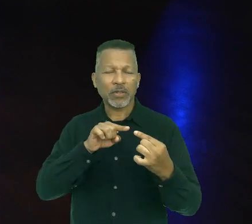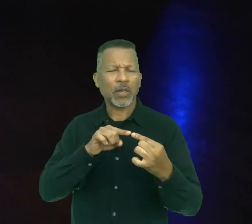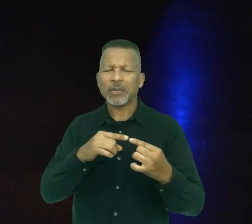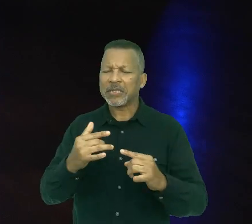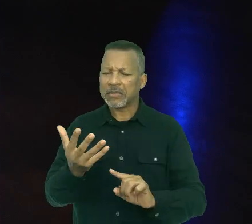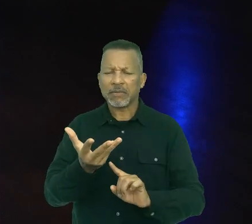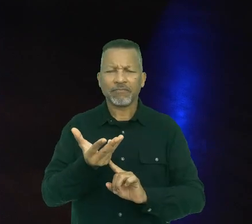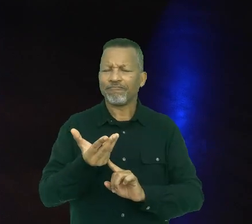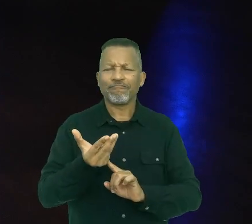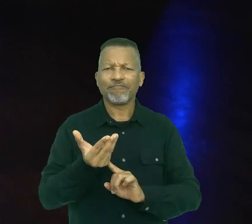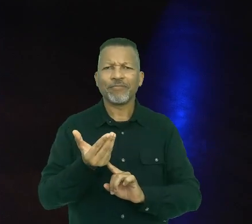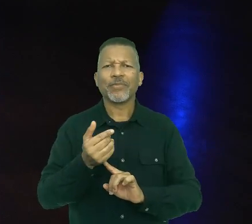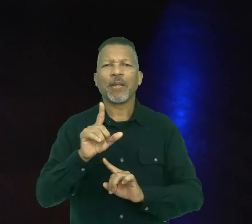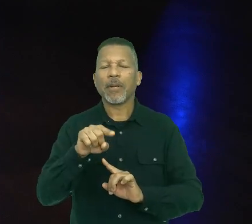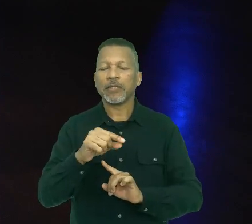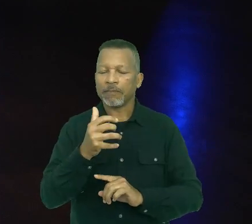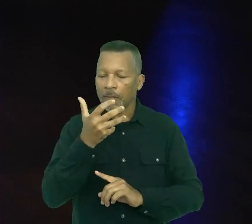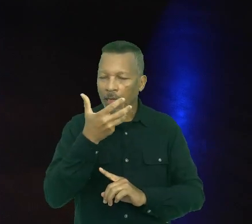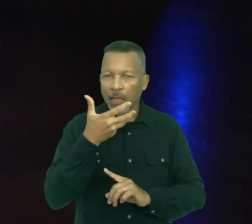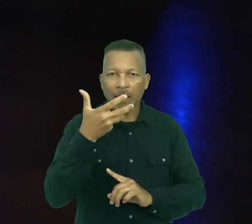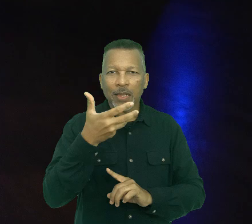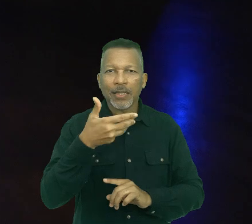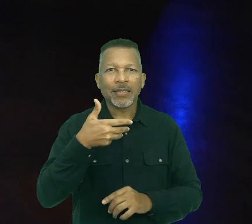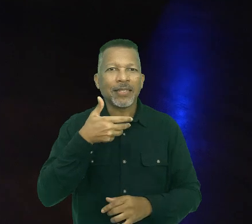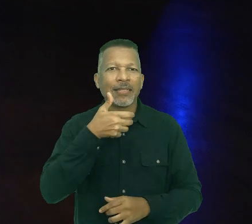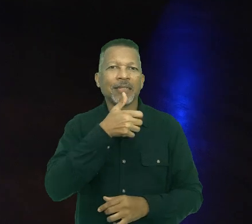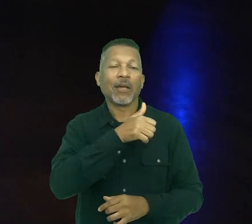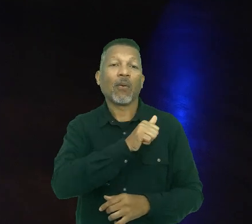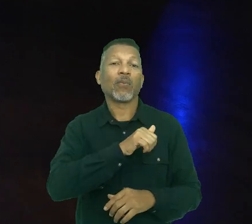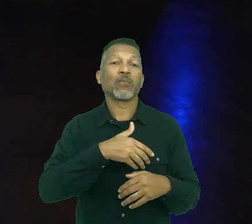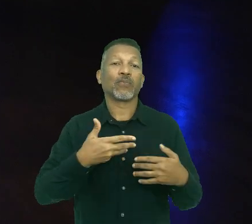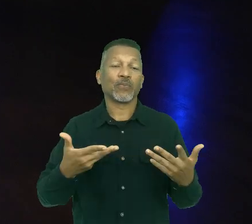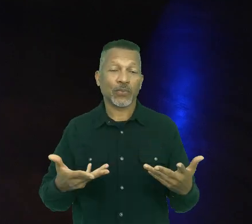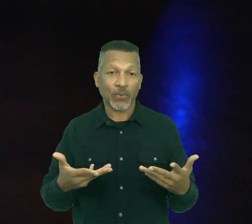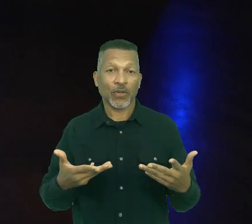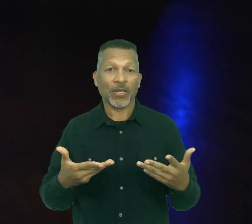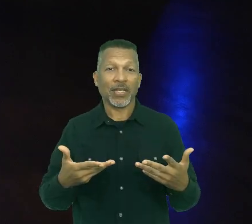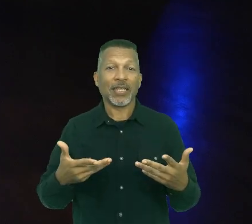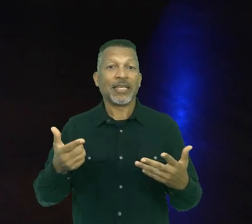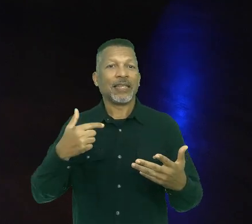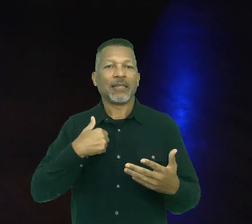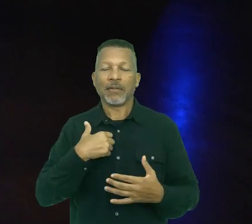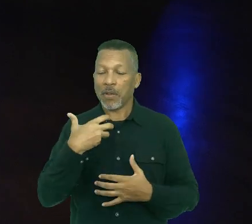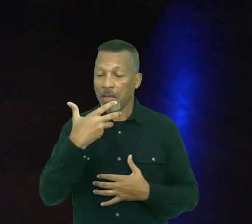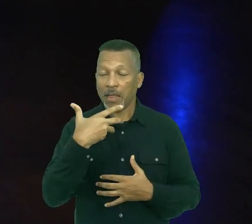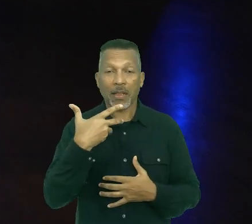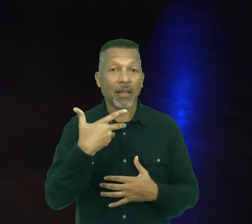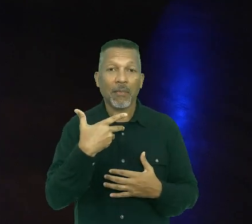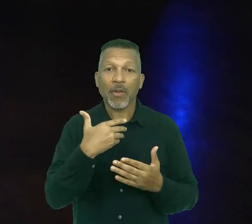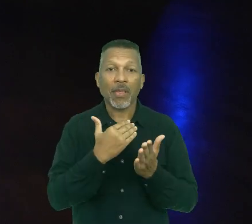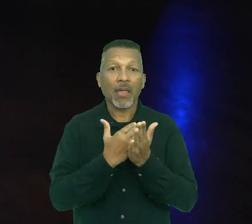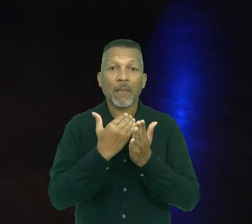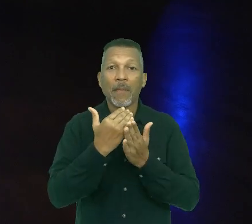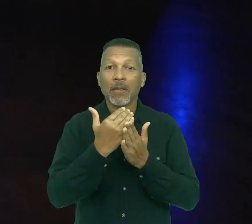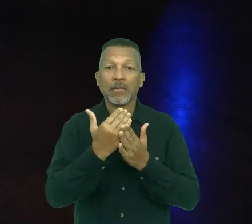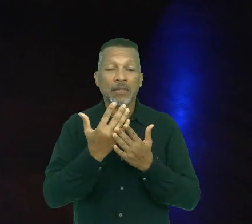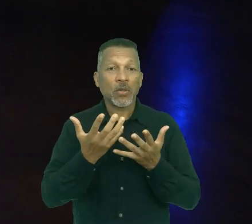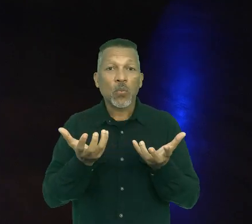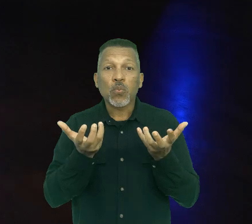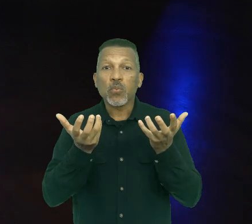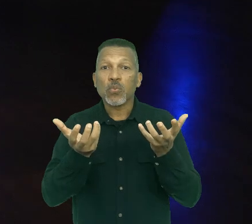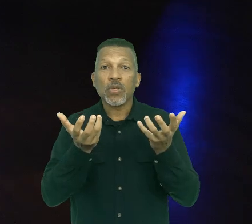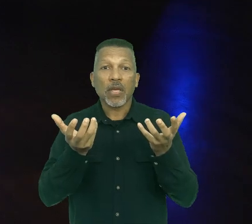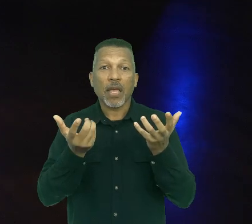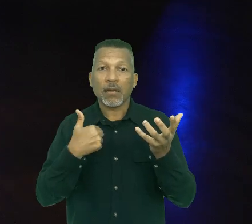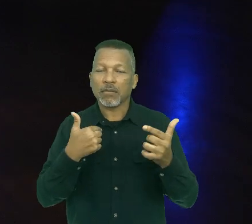artístico, mas me encantou, me salvou e tornou-se meu encantamento maior a ponto de eu querer que aquele fosse o